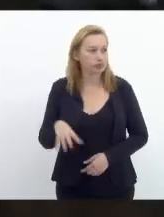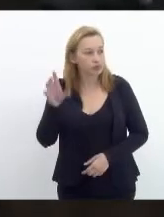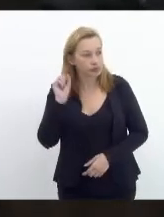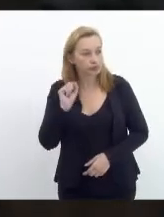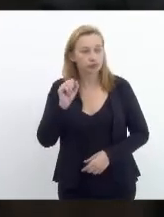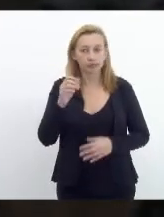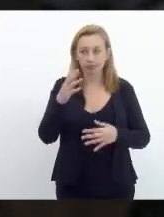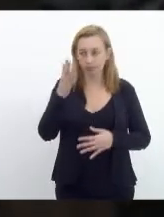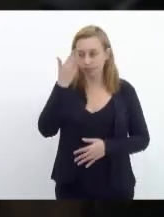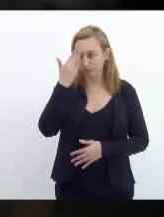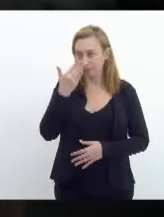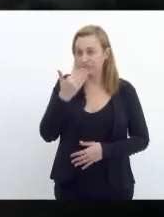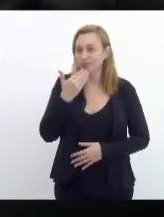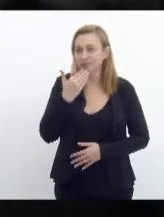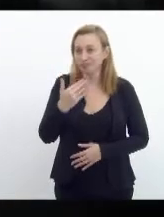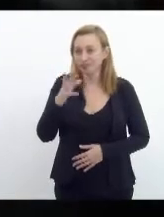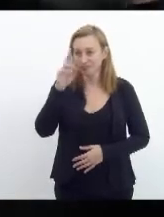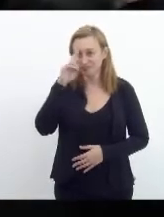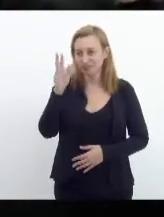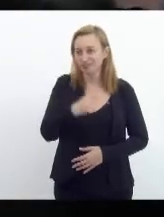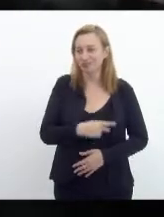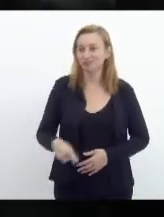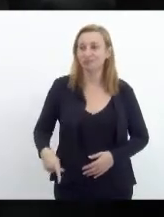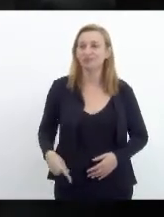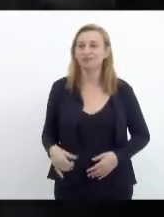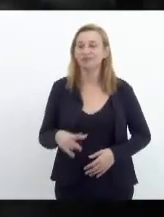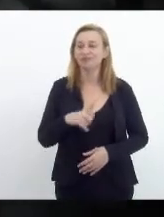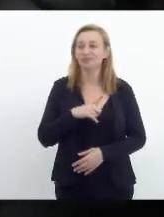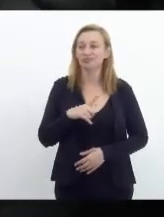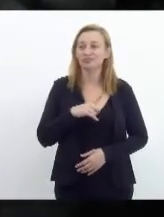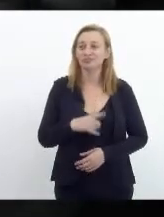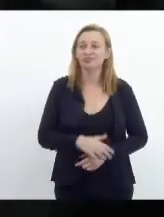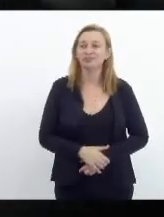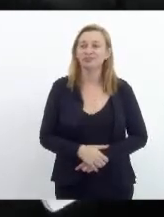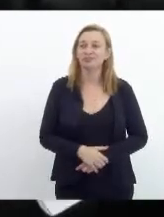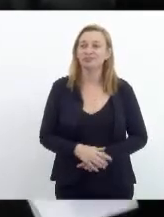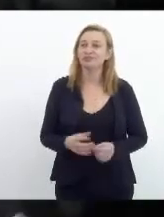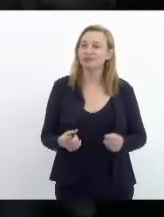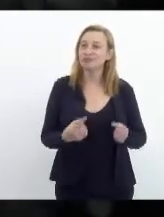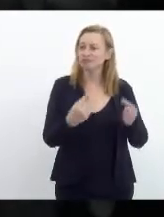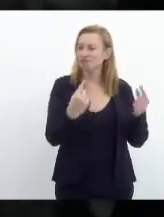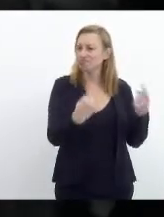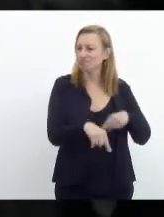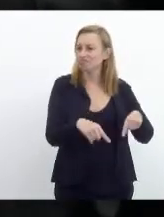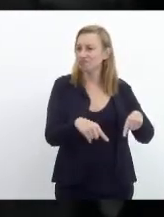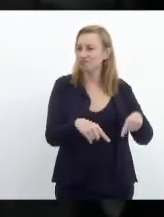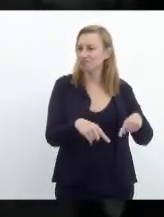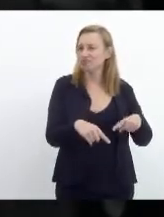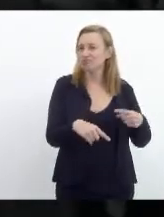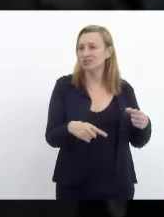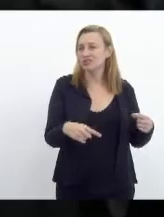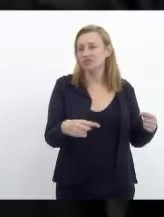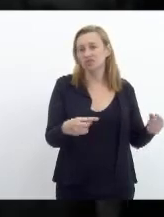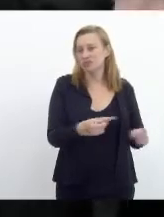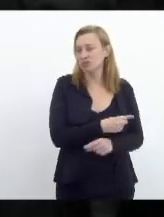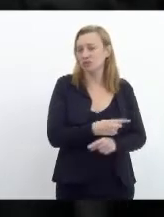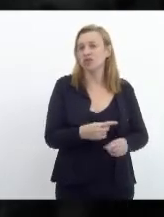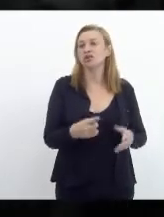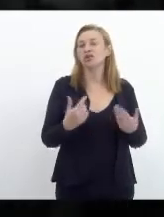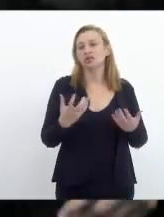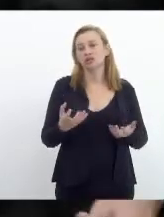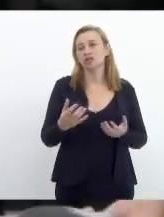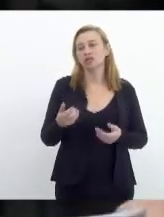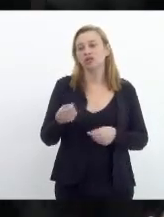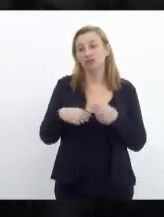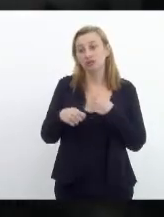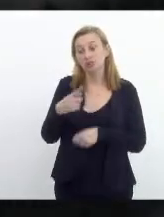escutasse. Porque se houver aqui discordância, a gente está aqui para negociar a